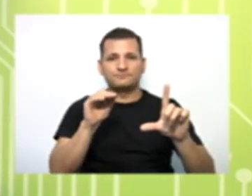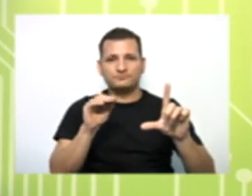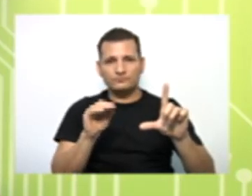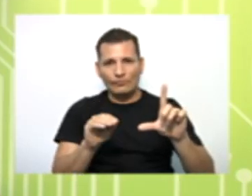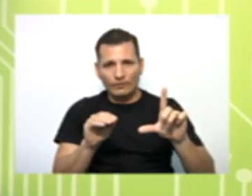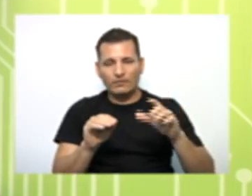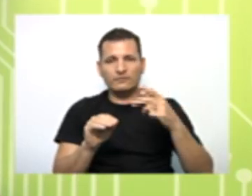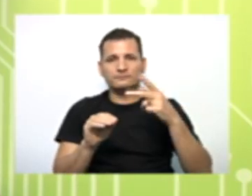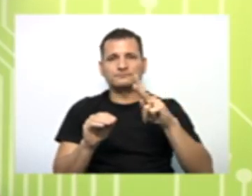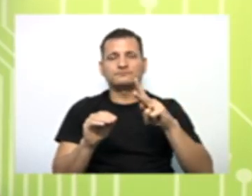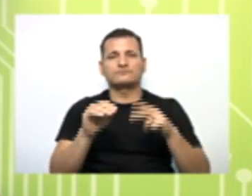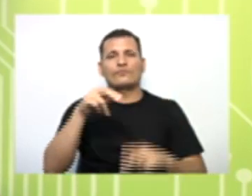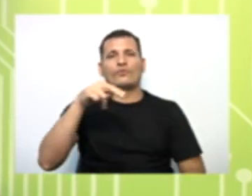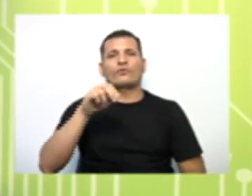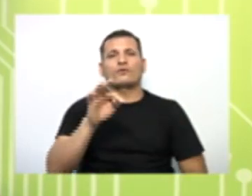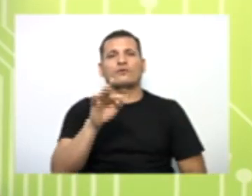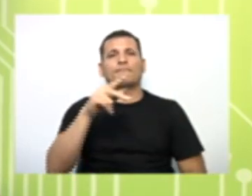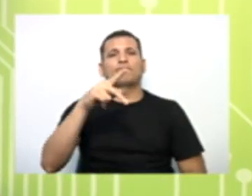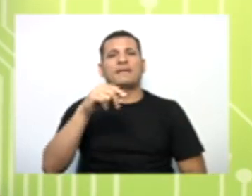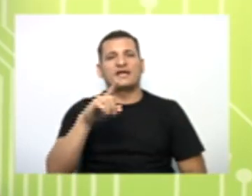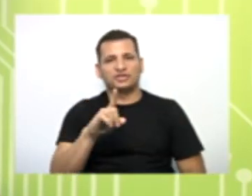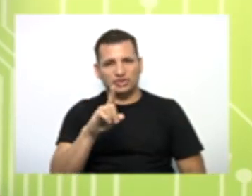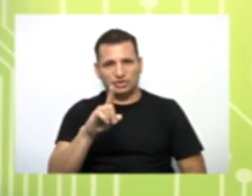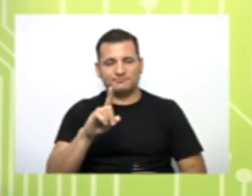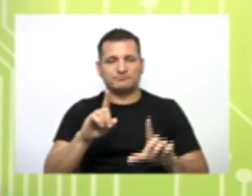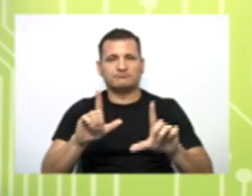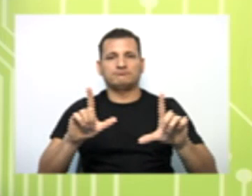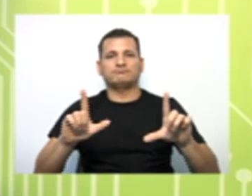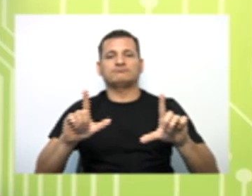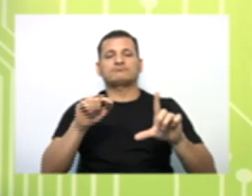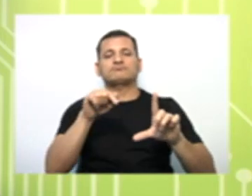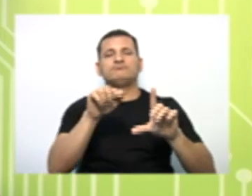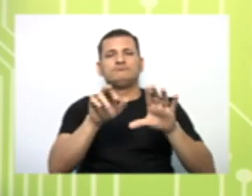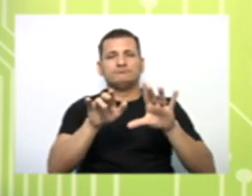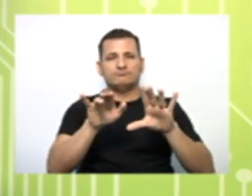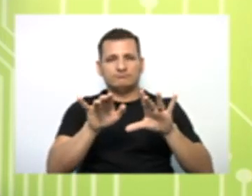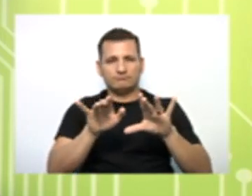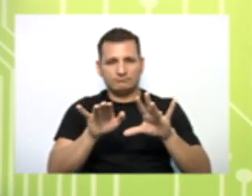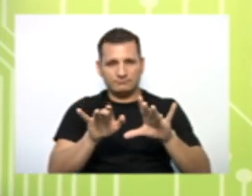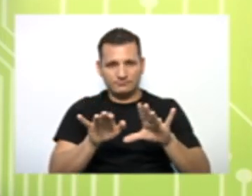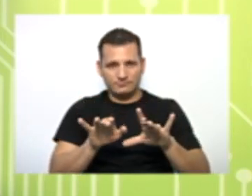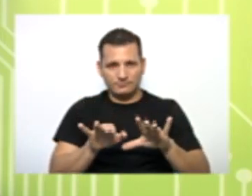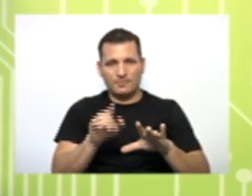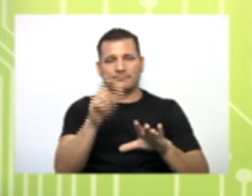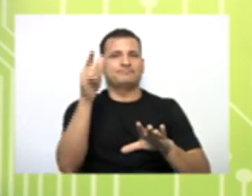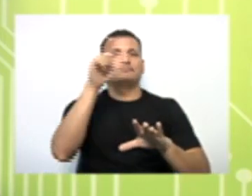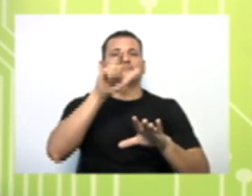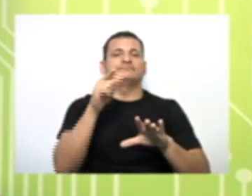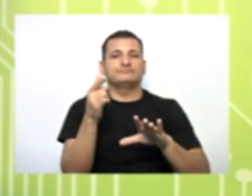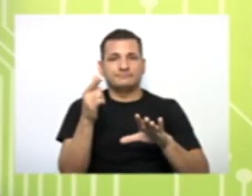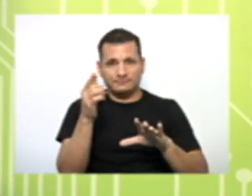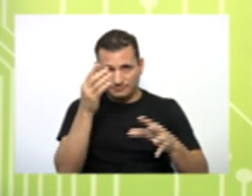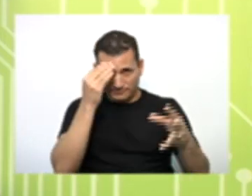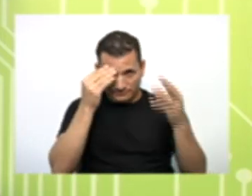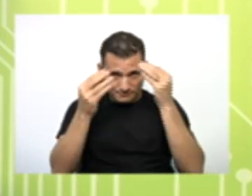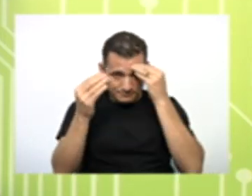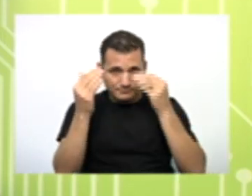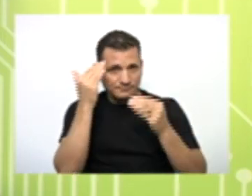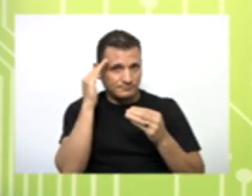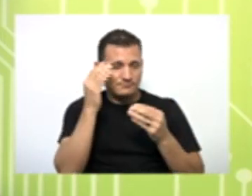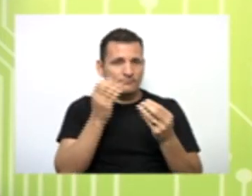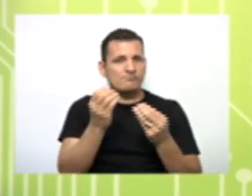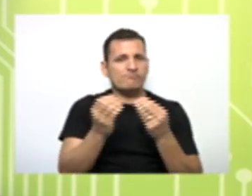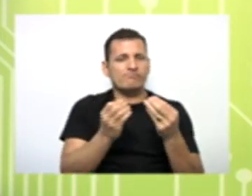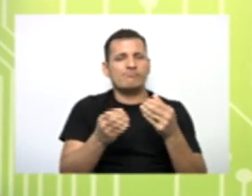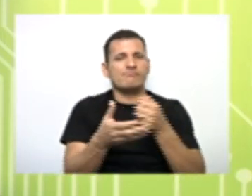seu notepad e vai escrevendo lá até você conseguir decorar e entender como funciona